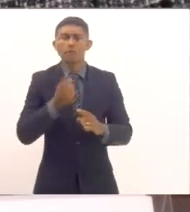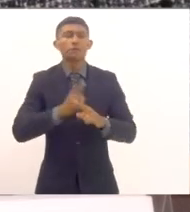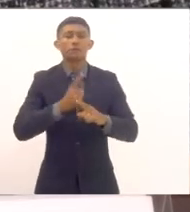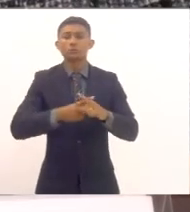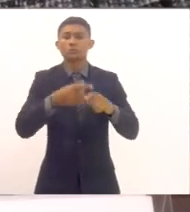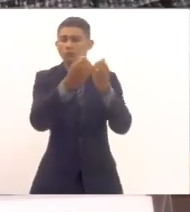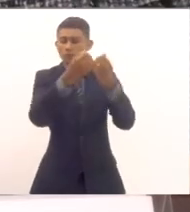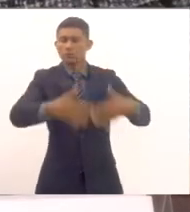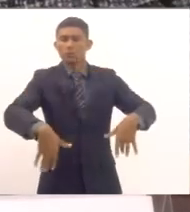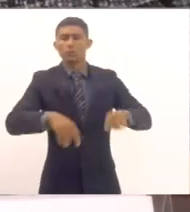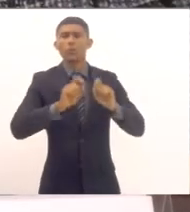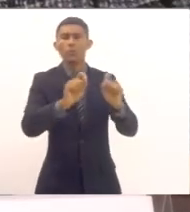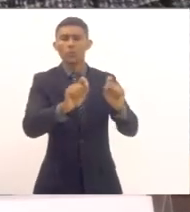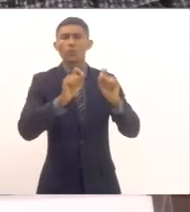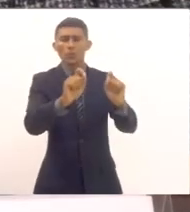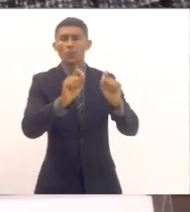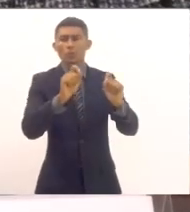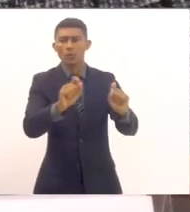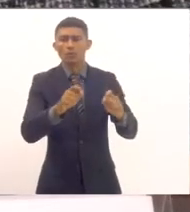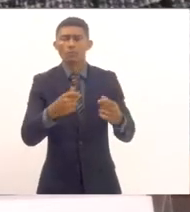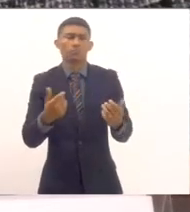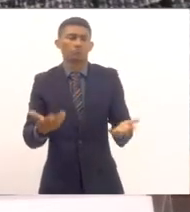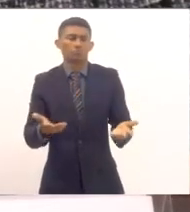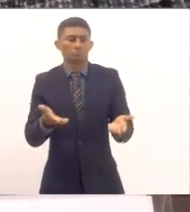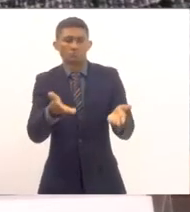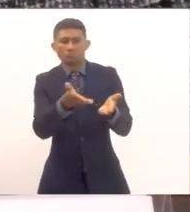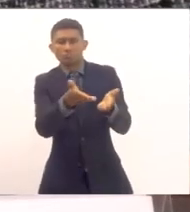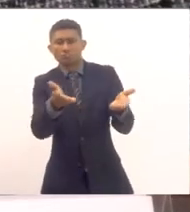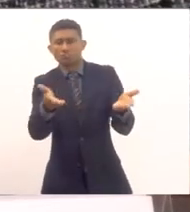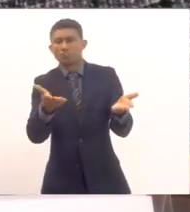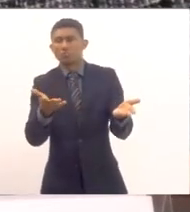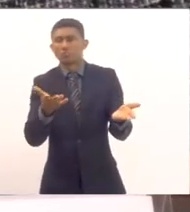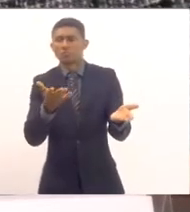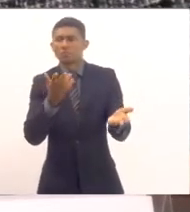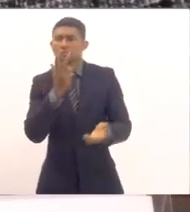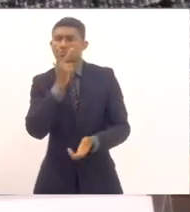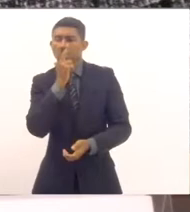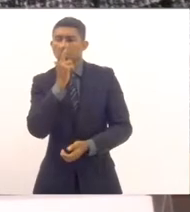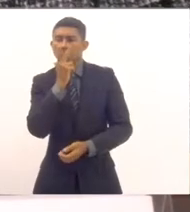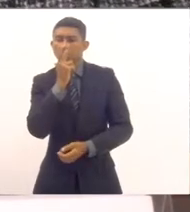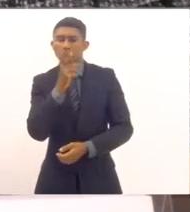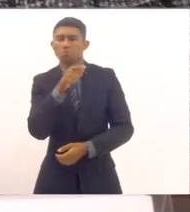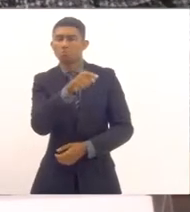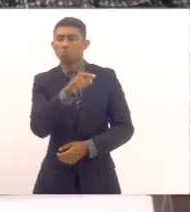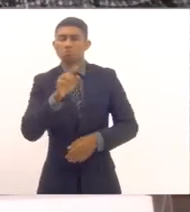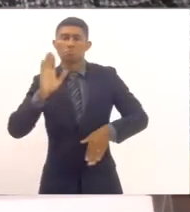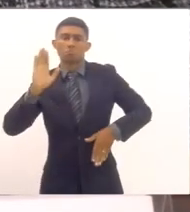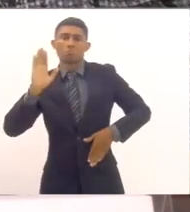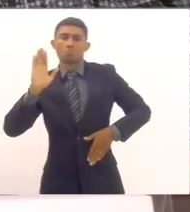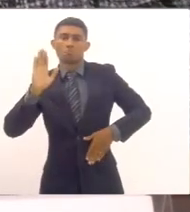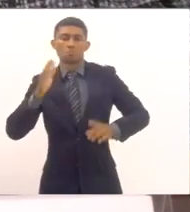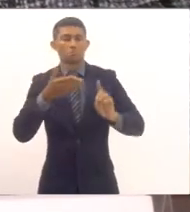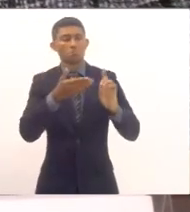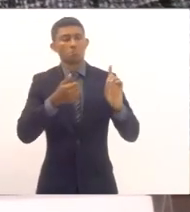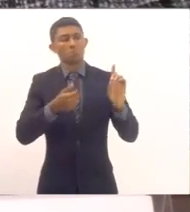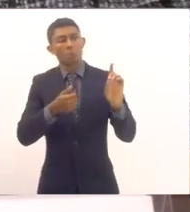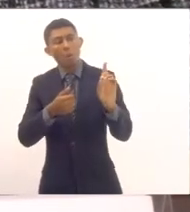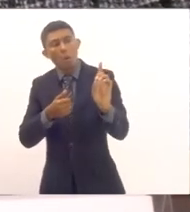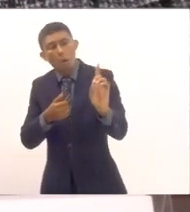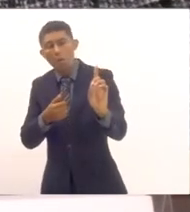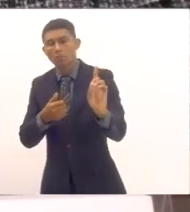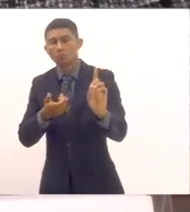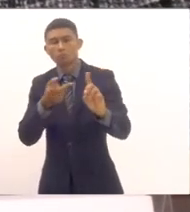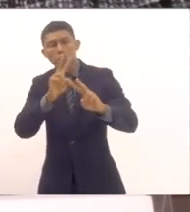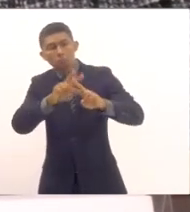é ficaria na ponta com o saldo só dá só dá soldadinho do arco e